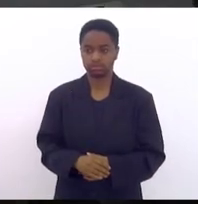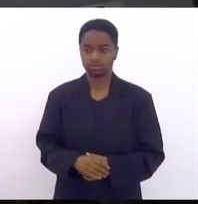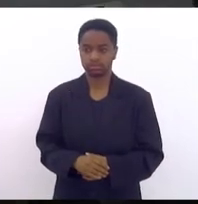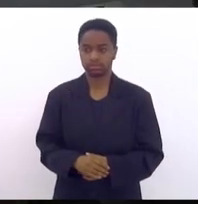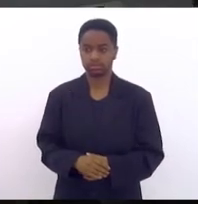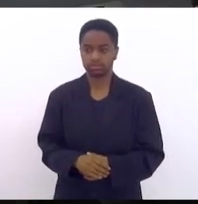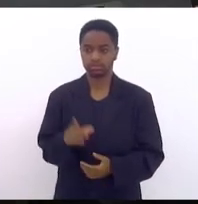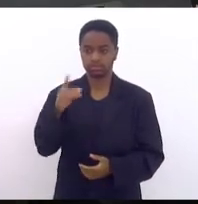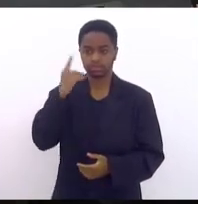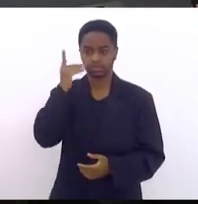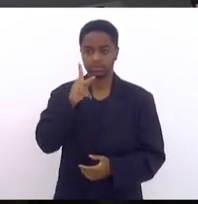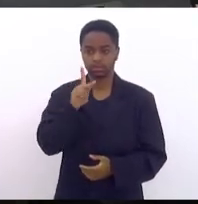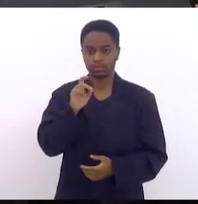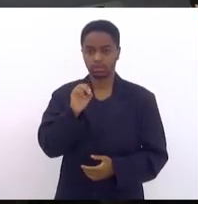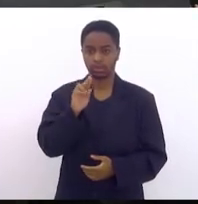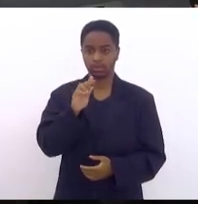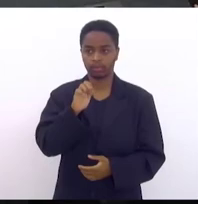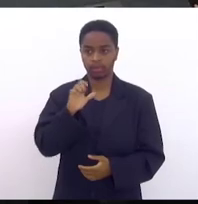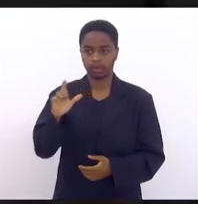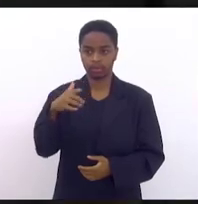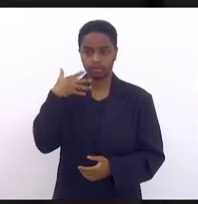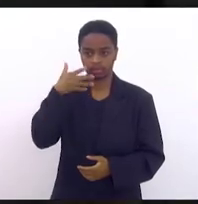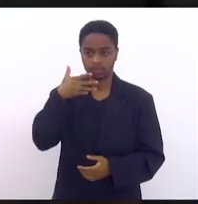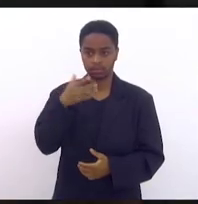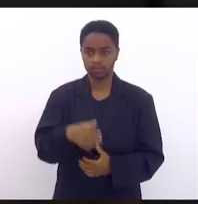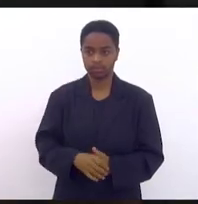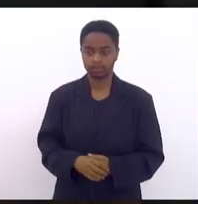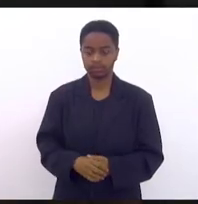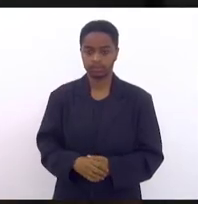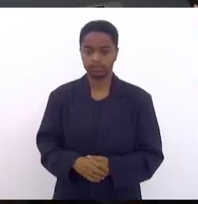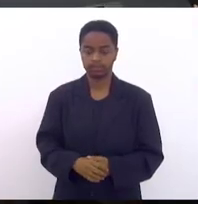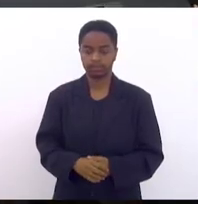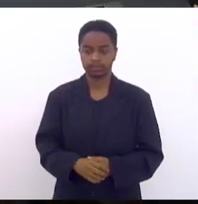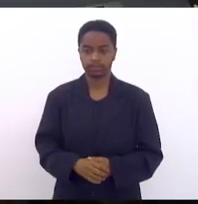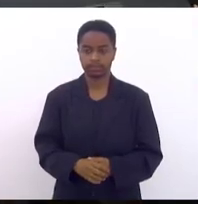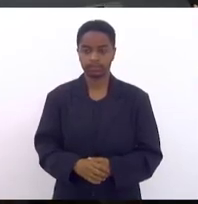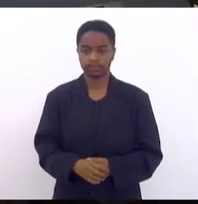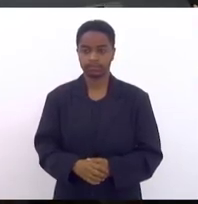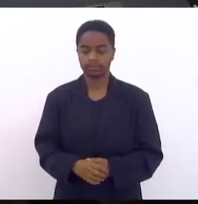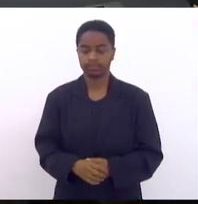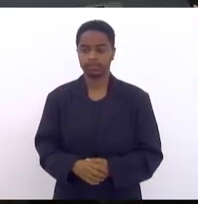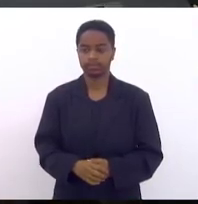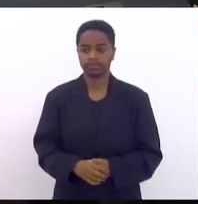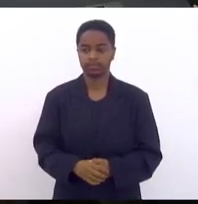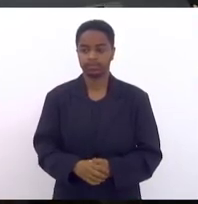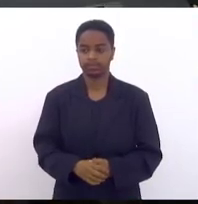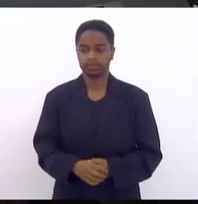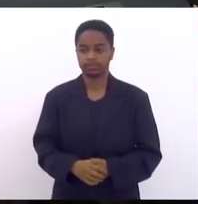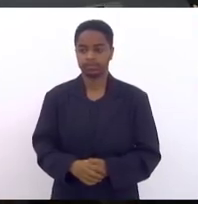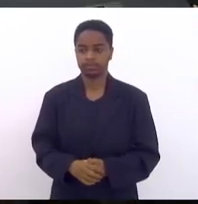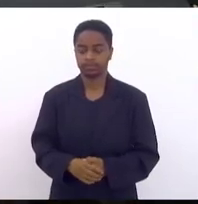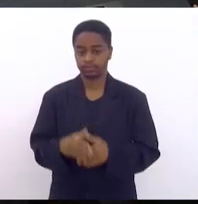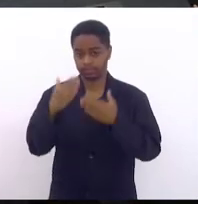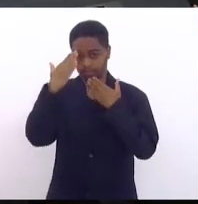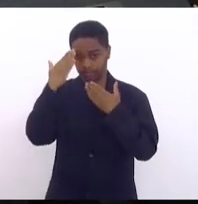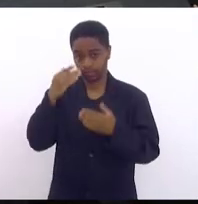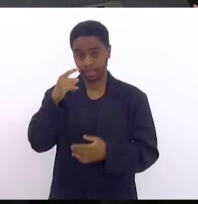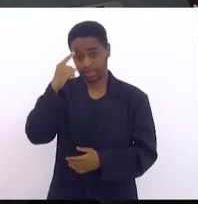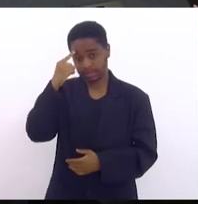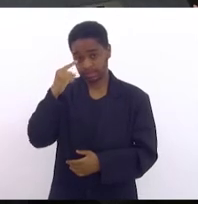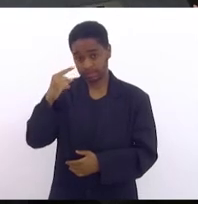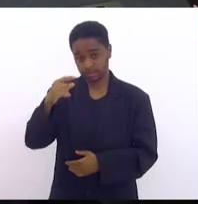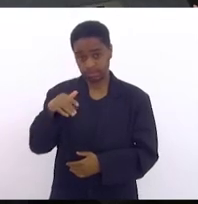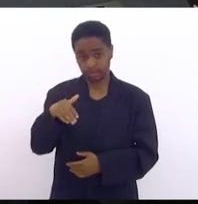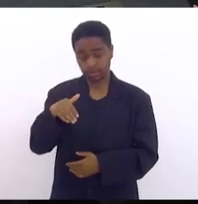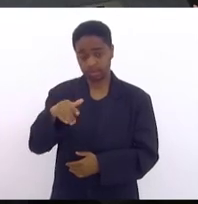Deixe. Deputado Pobel, quer fazer uso da palavra? Pela ordem, vou seguir, presidente. A pauta, por favor. Obrigado, presidente. Presidente, circulou essa semana nas